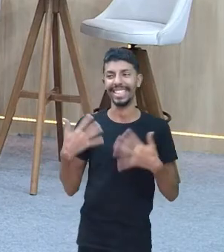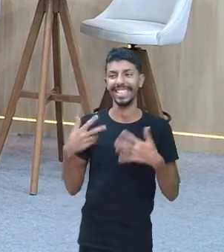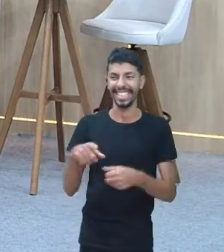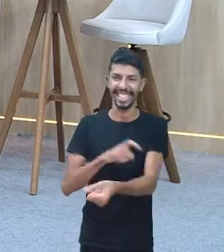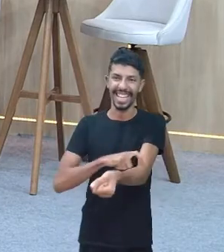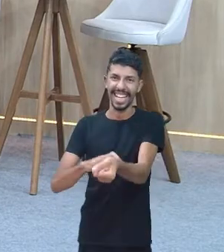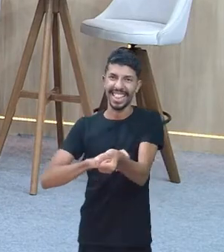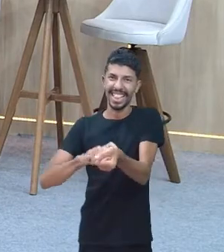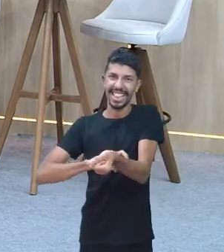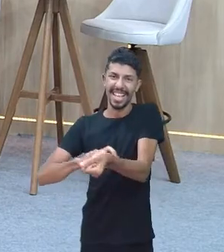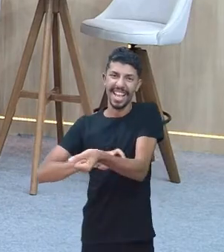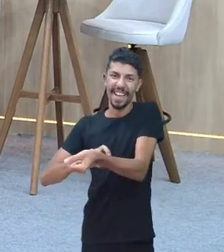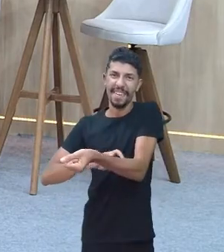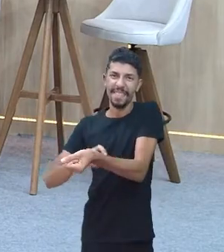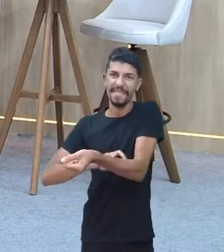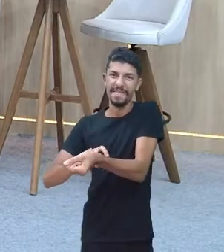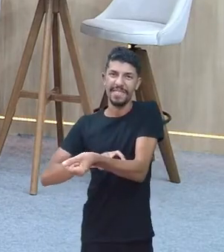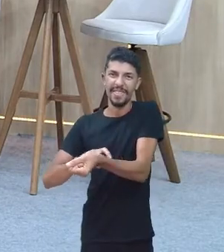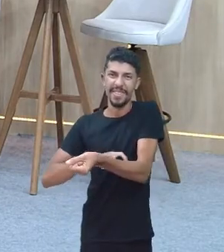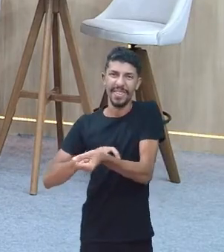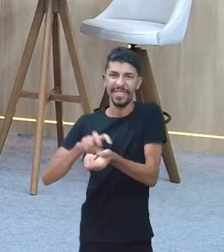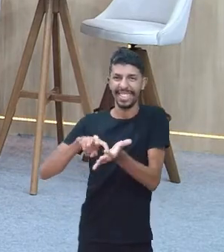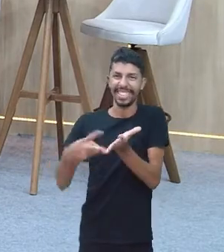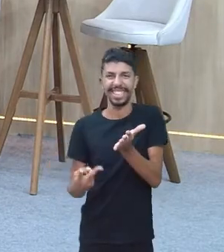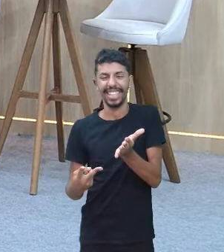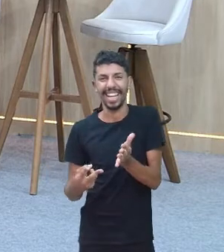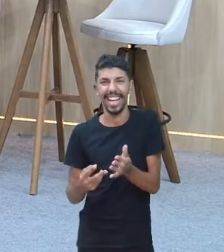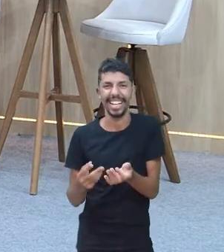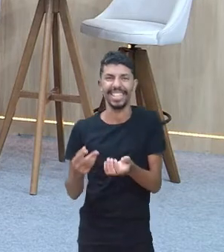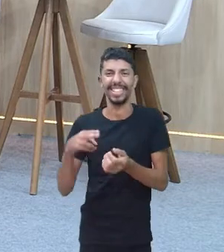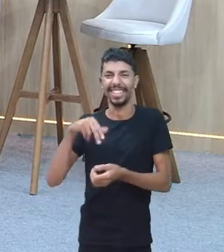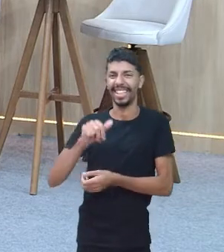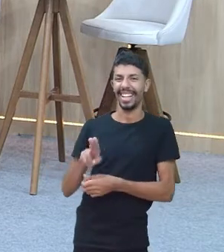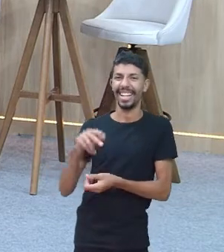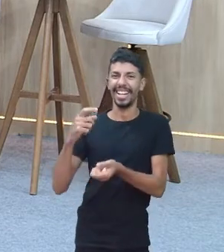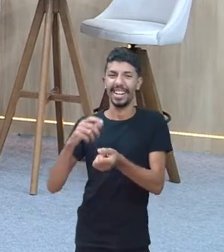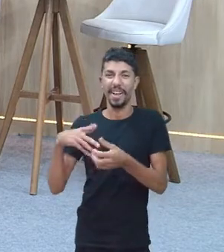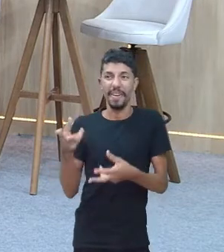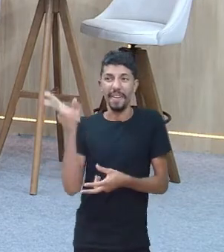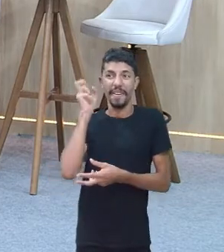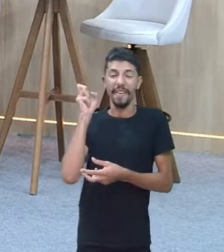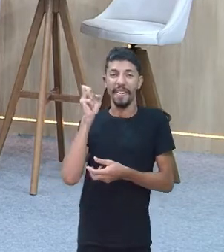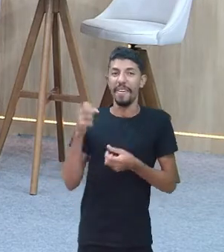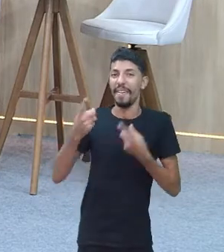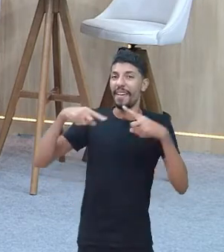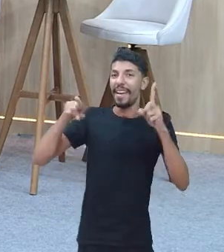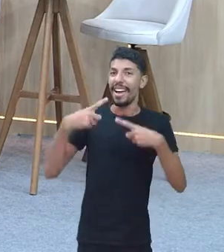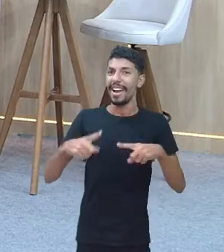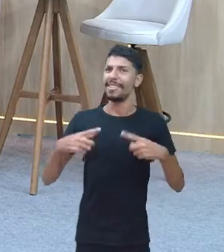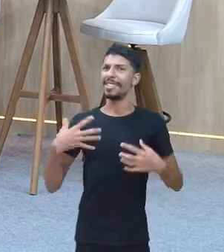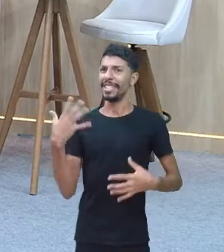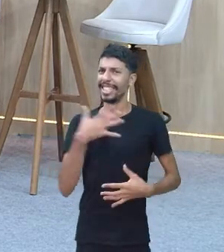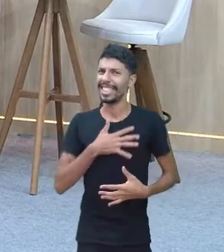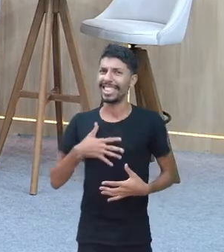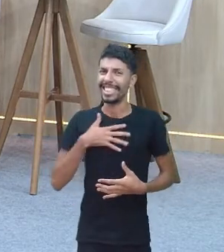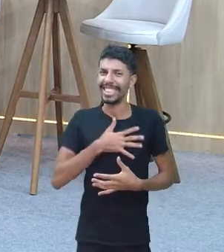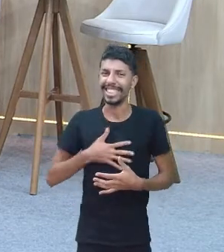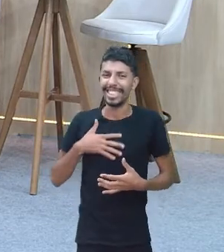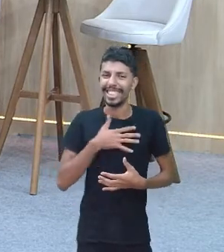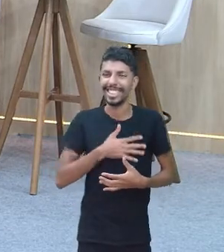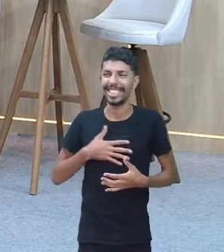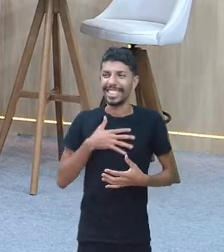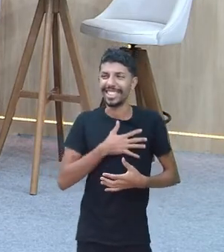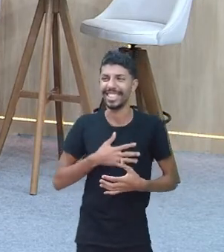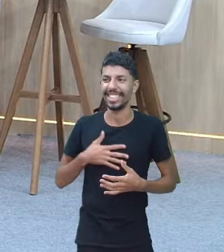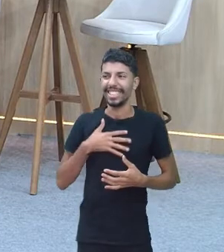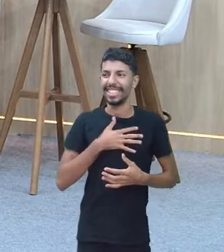Calma, que assim, ao vivo é assim mesmo, viu? O Nau, ele ouviu um brega funk, né? O Nau do Gera, ele ficou com a imunidade